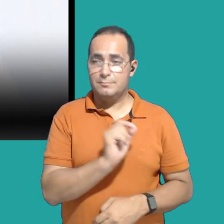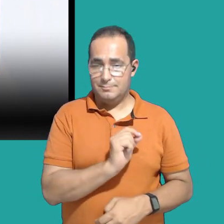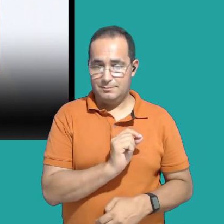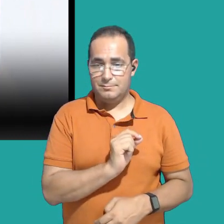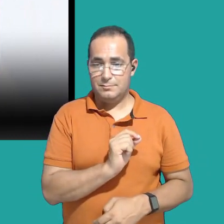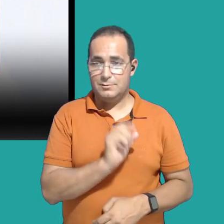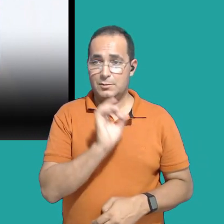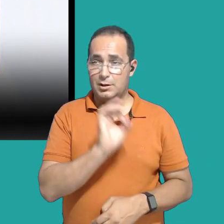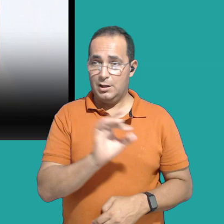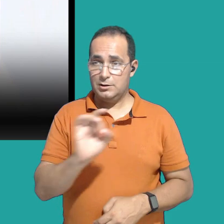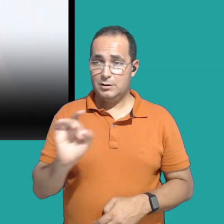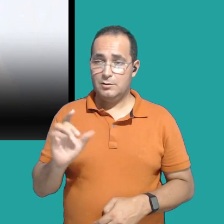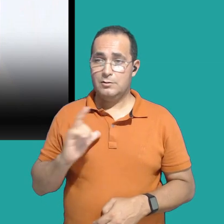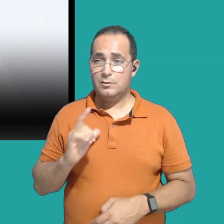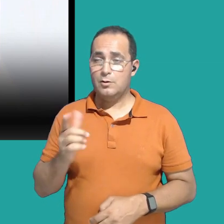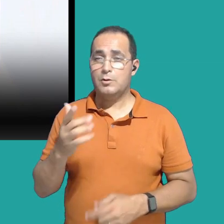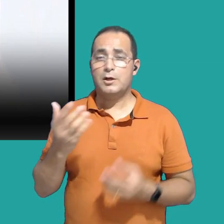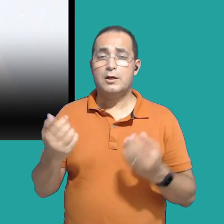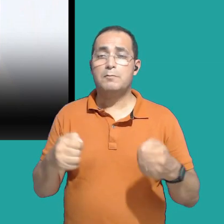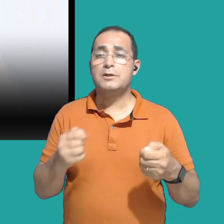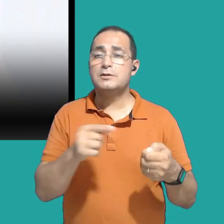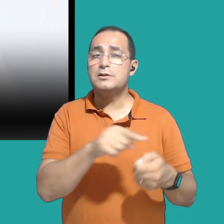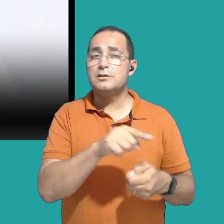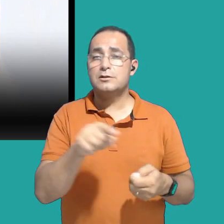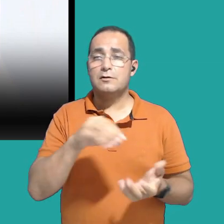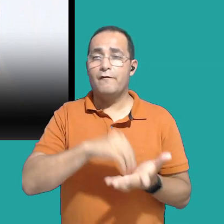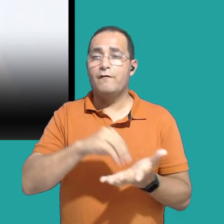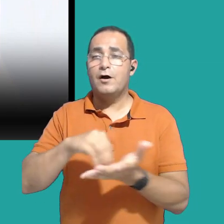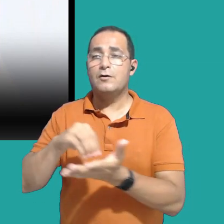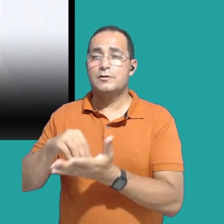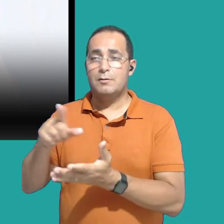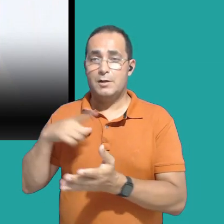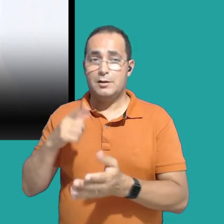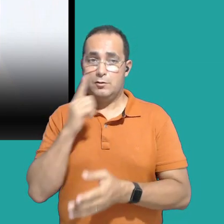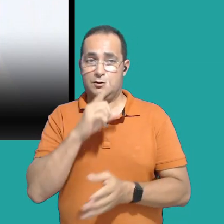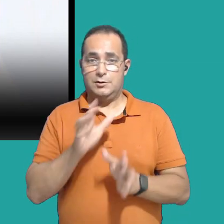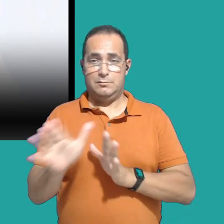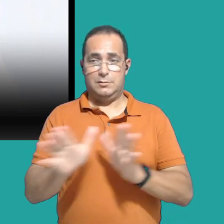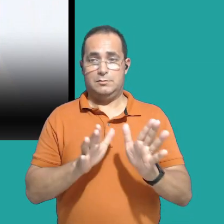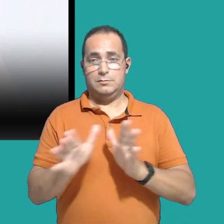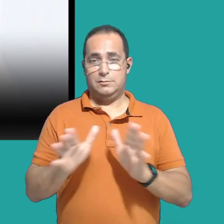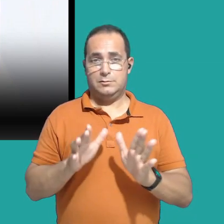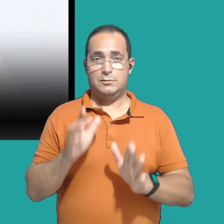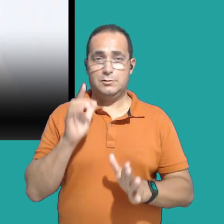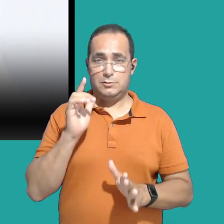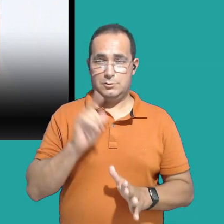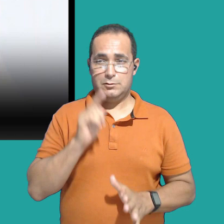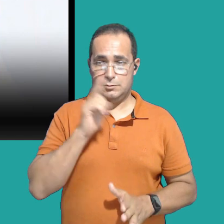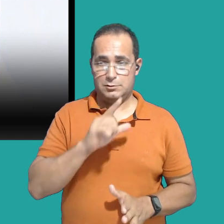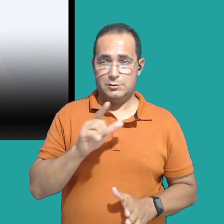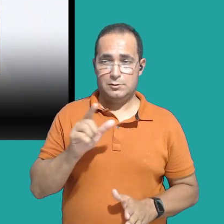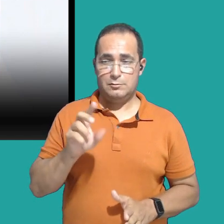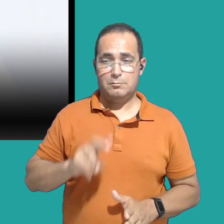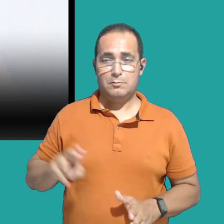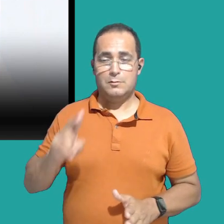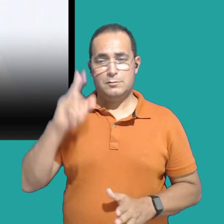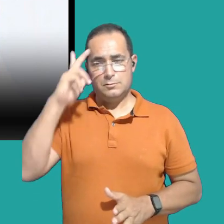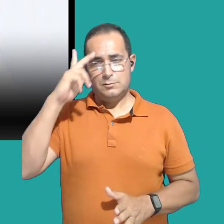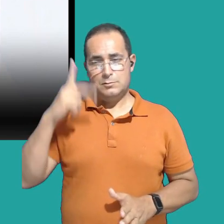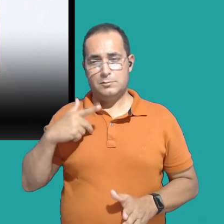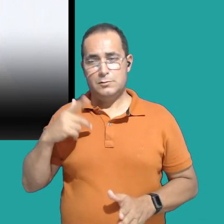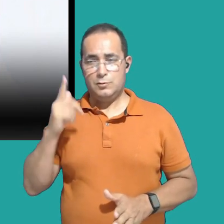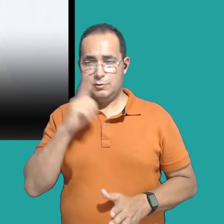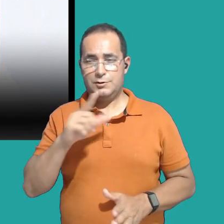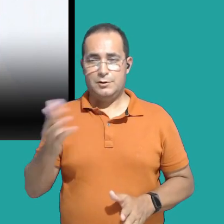ele precisa ter, né? Cada um dessas coisas que a gente colocou aqui, o que eles precisam ter para que ele possa, para que